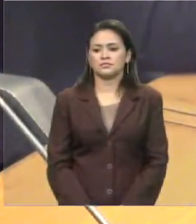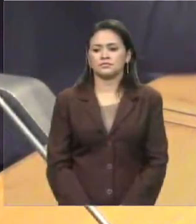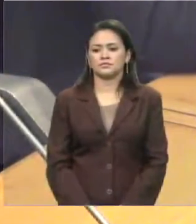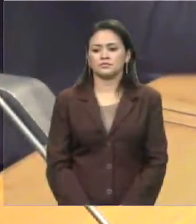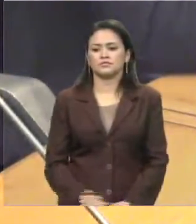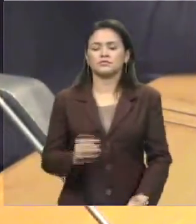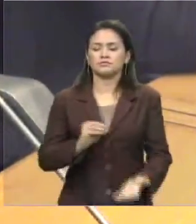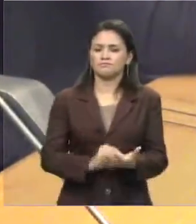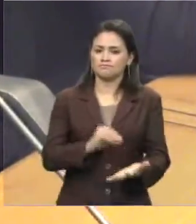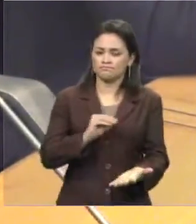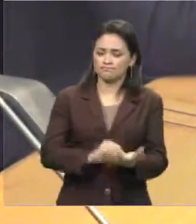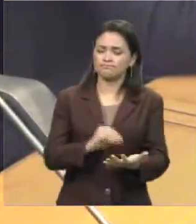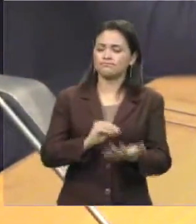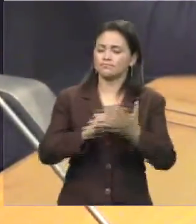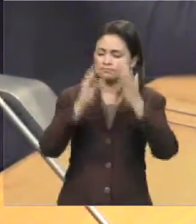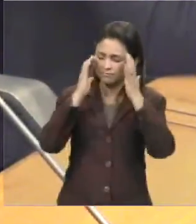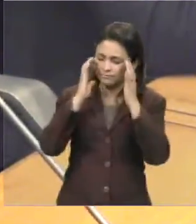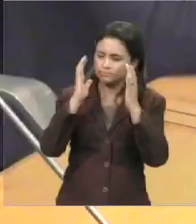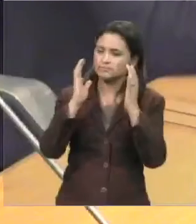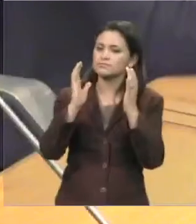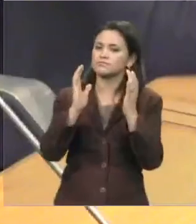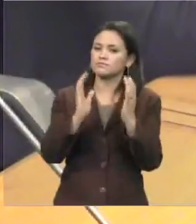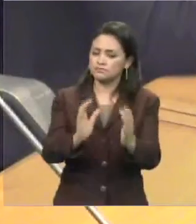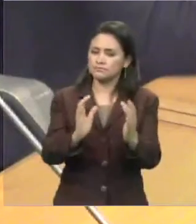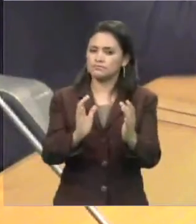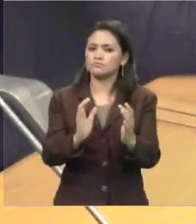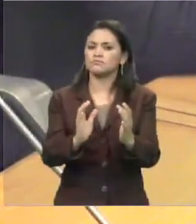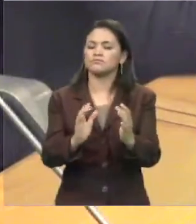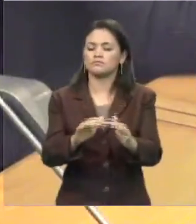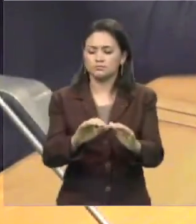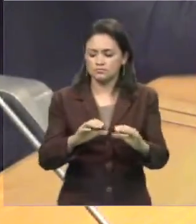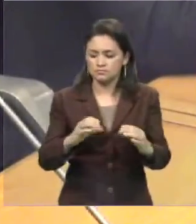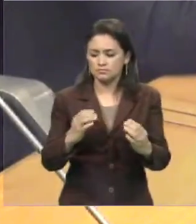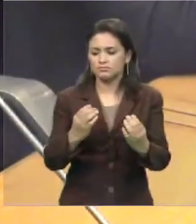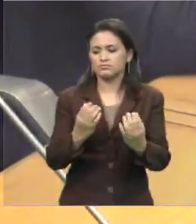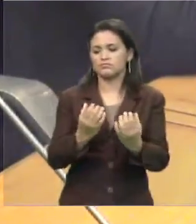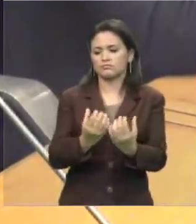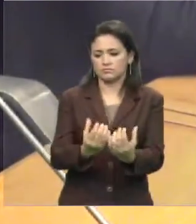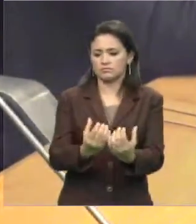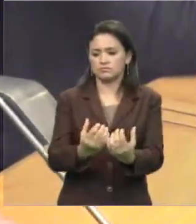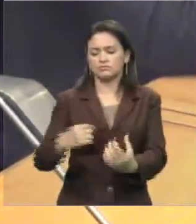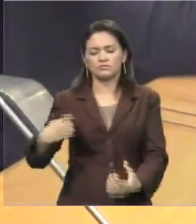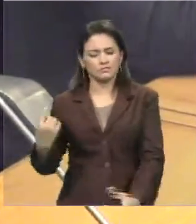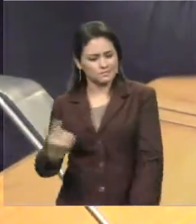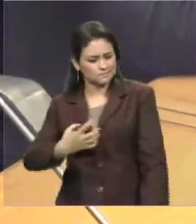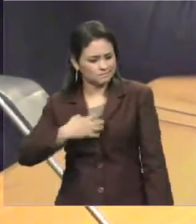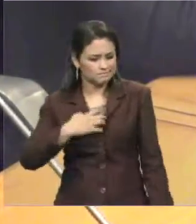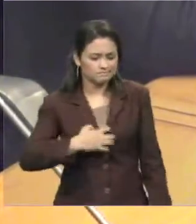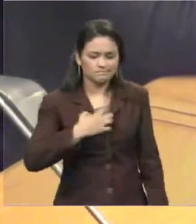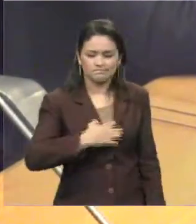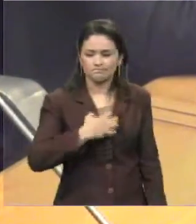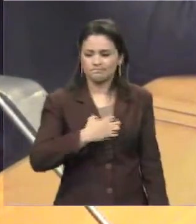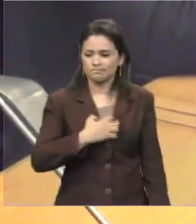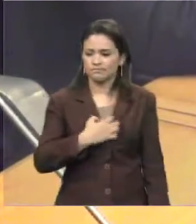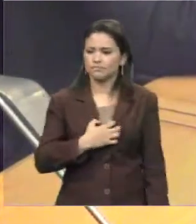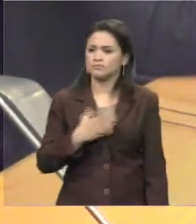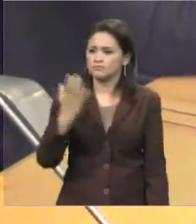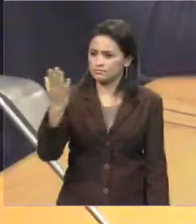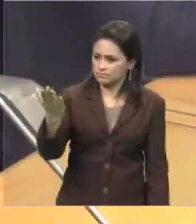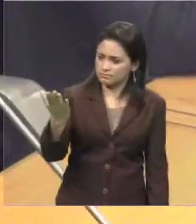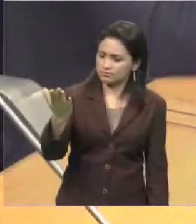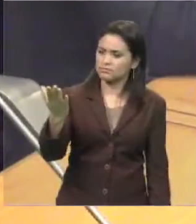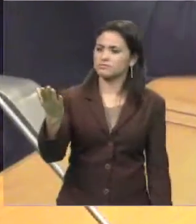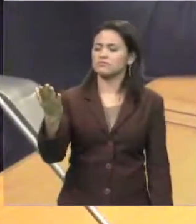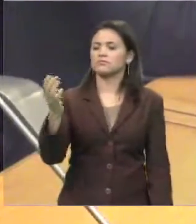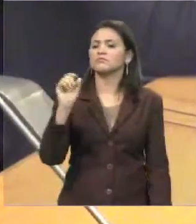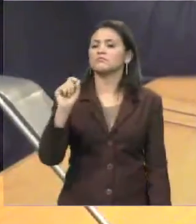falta de respeito à comunidade, causa indignação, não só com Vossa Excelência, que